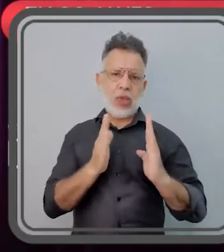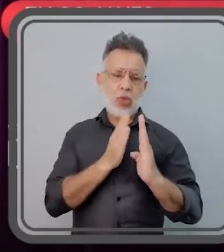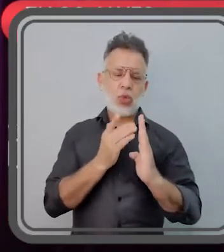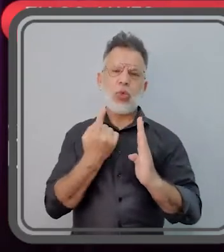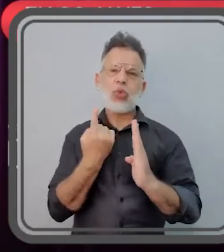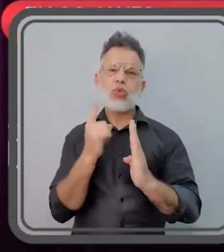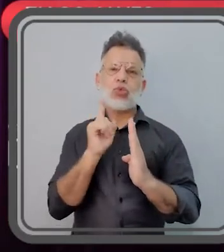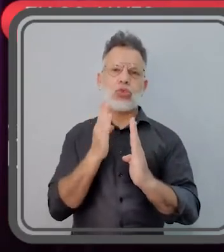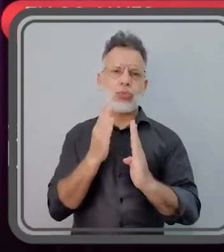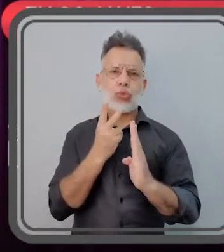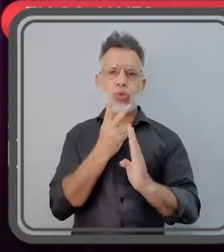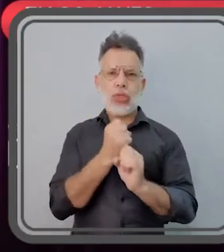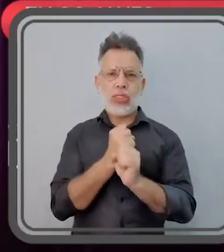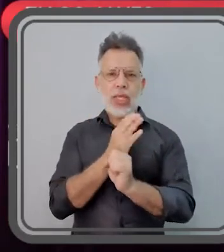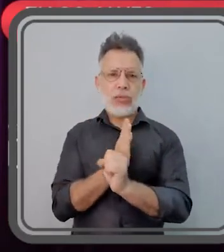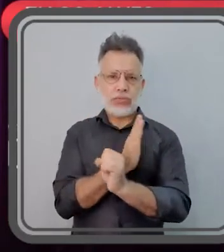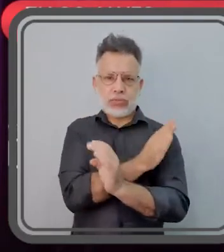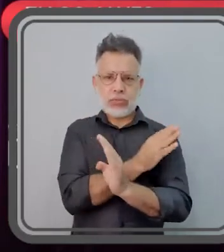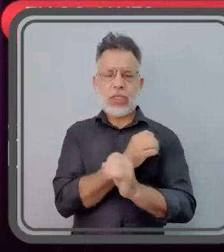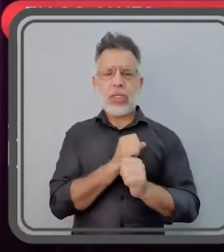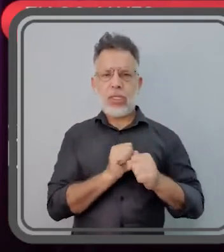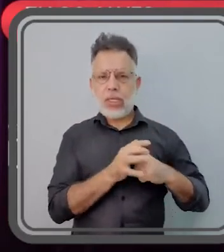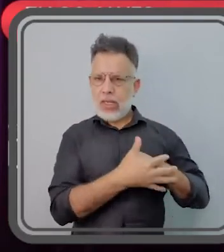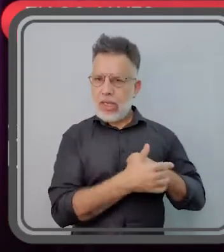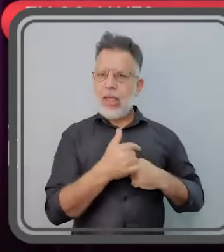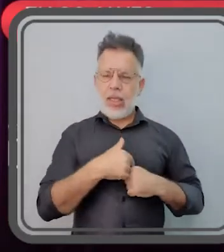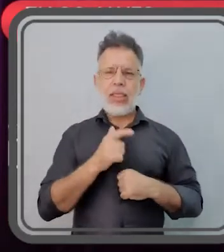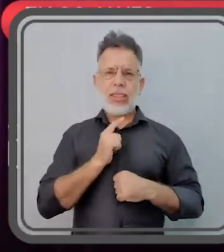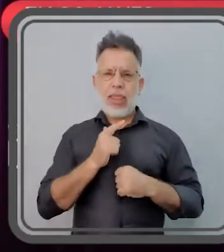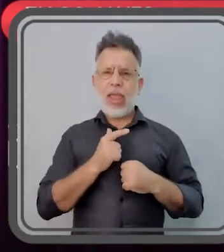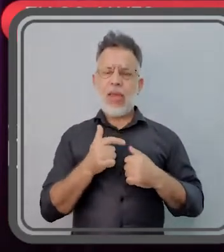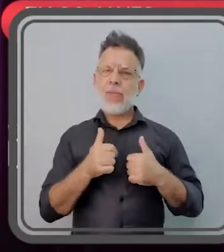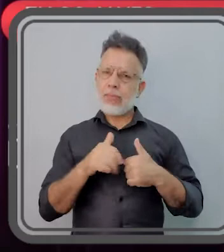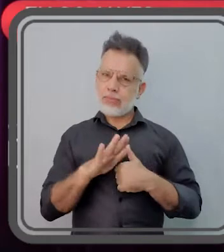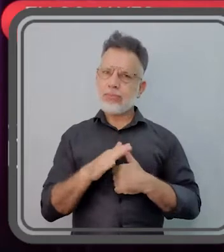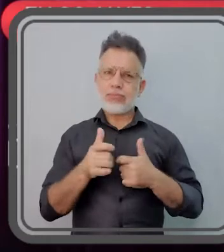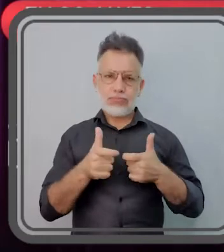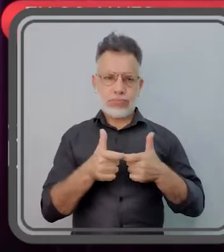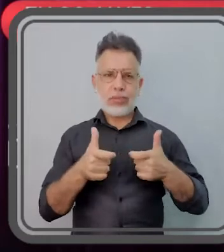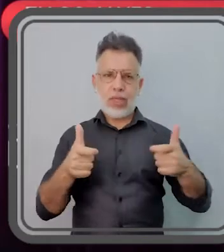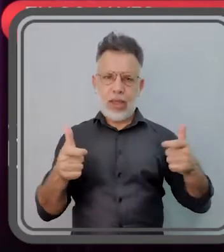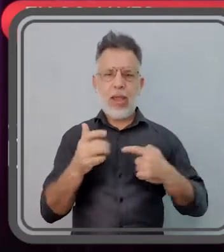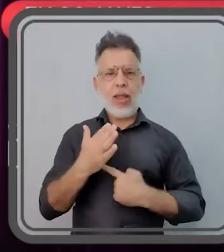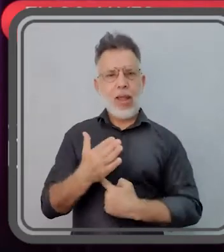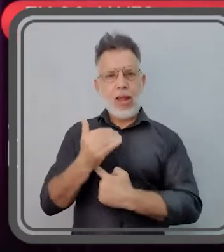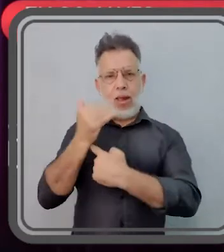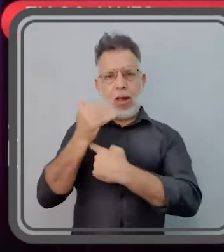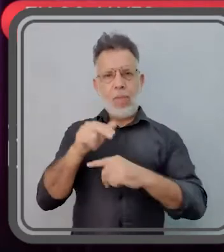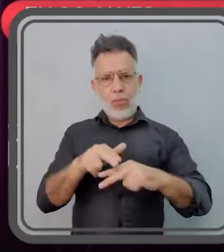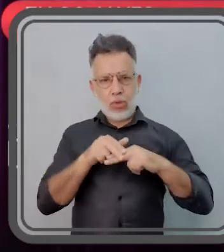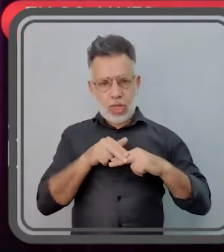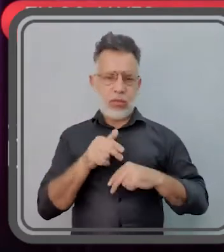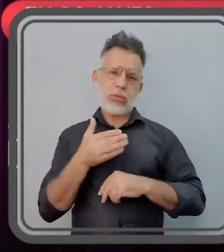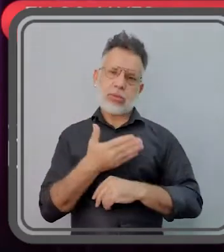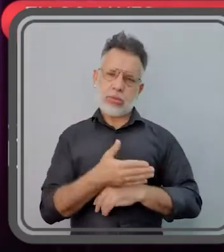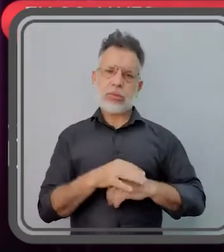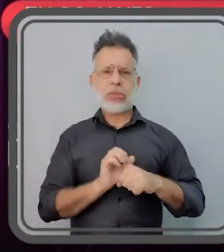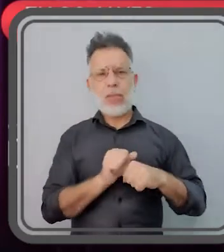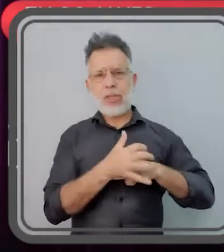2 anos, não só TCS, tem bastante demanda no tecnologia por causa da